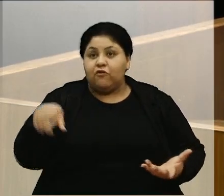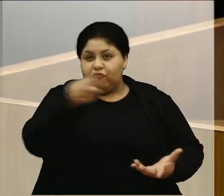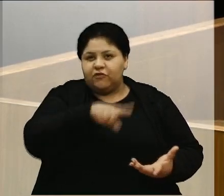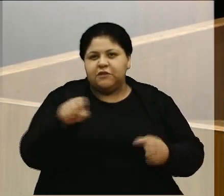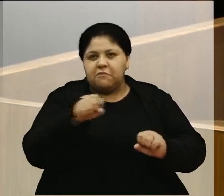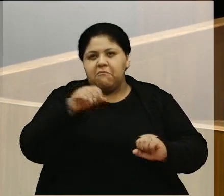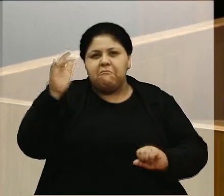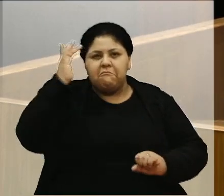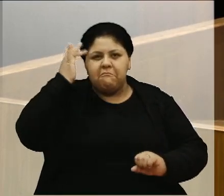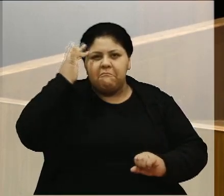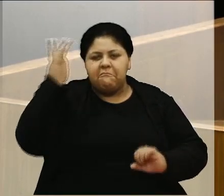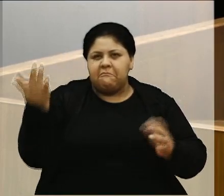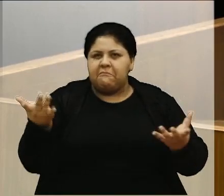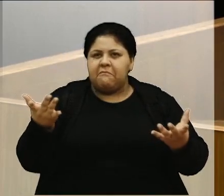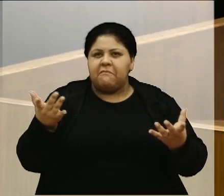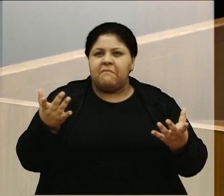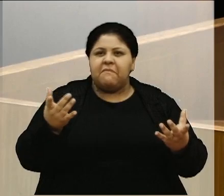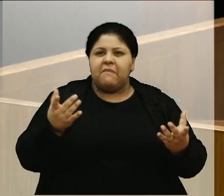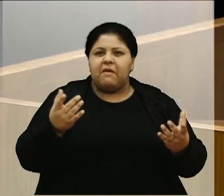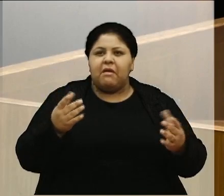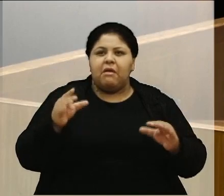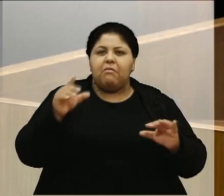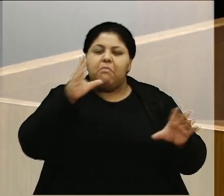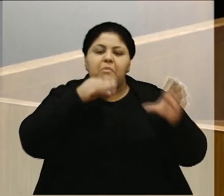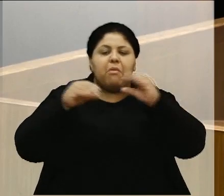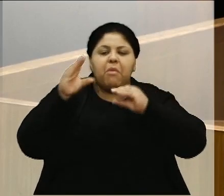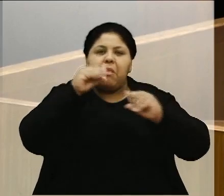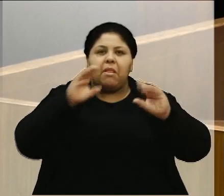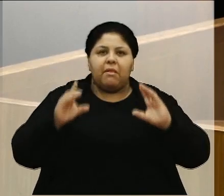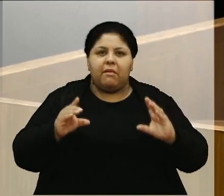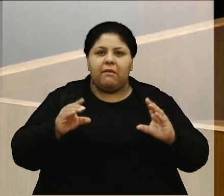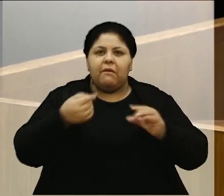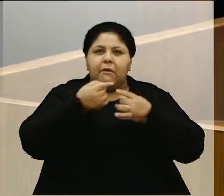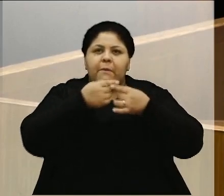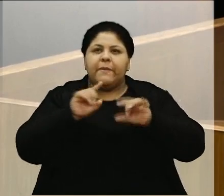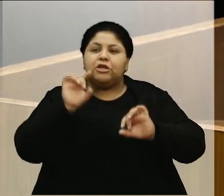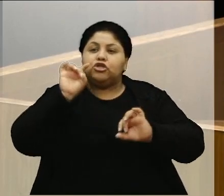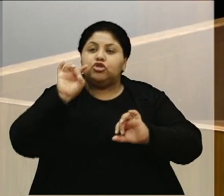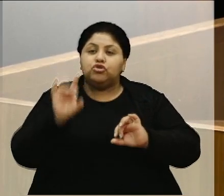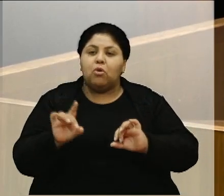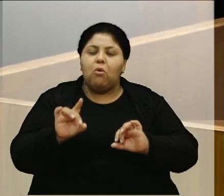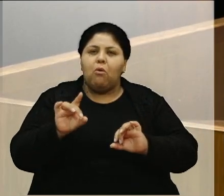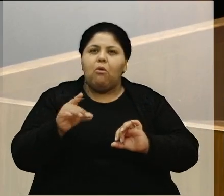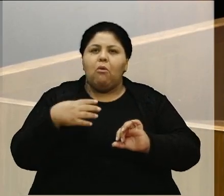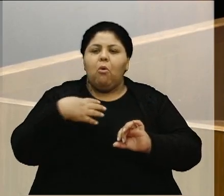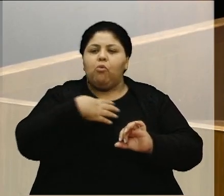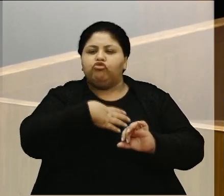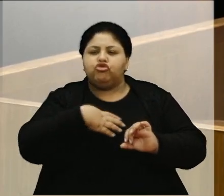esse discurso meu aqui é meio mimimi, mas isso é uma pequena amostra